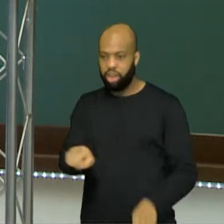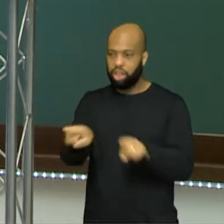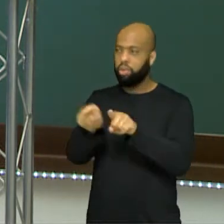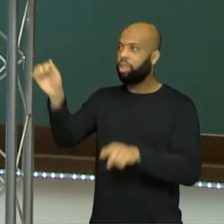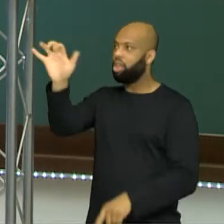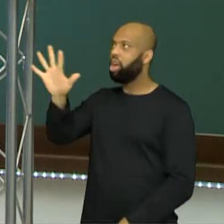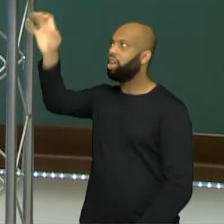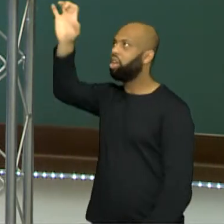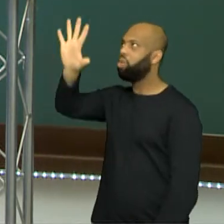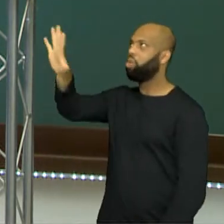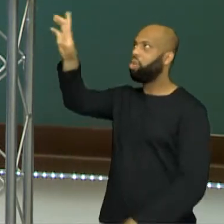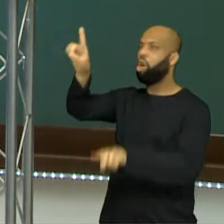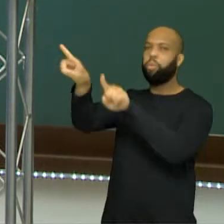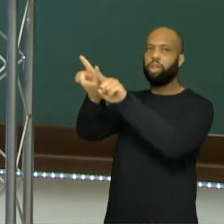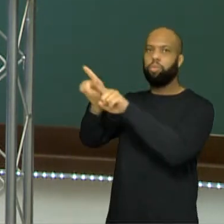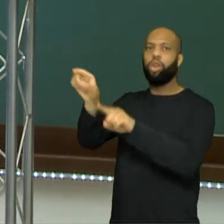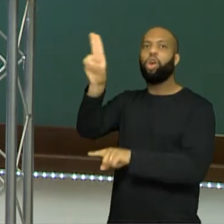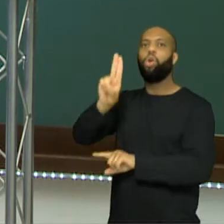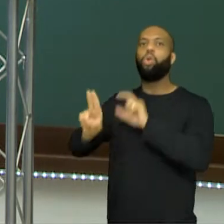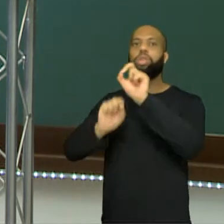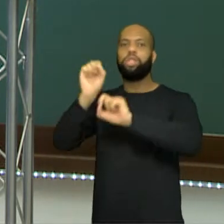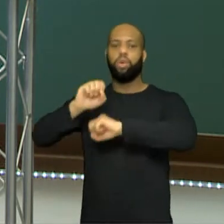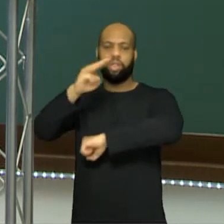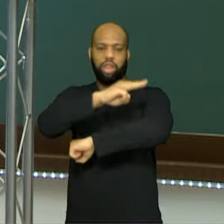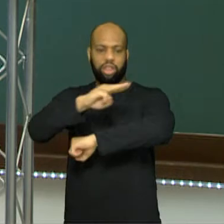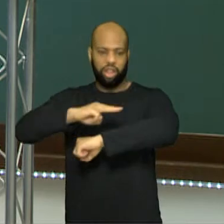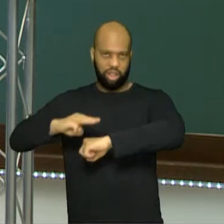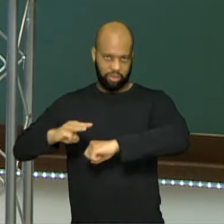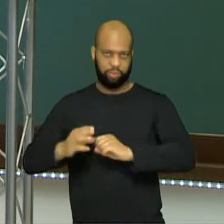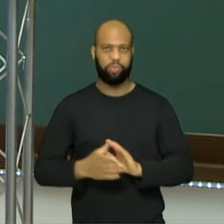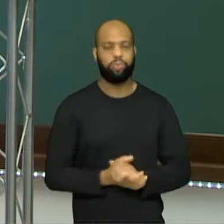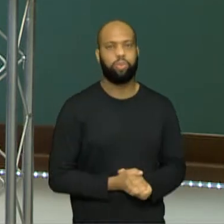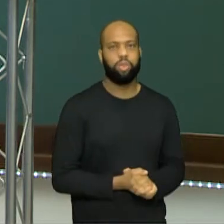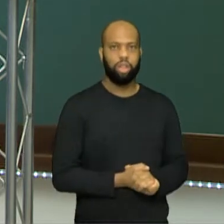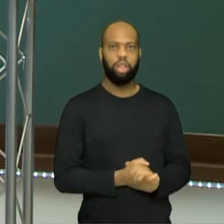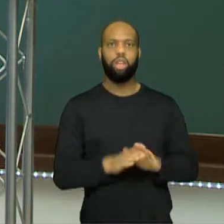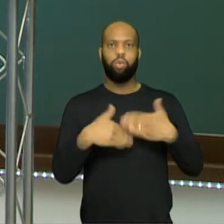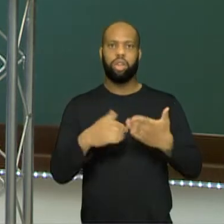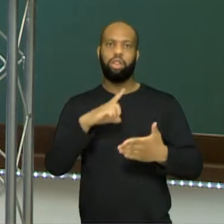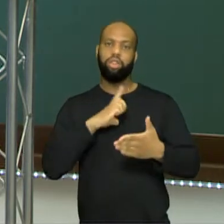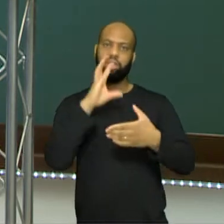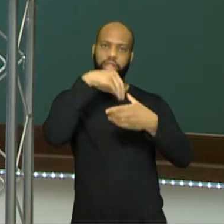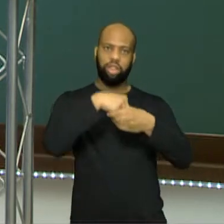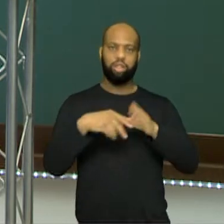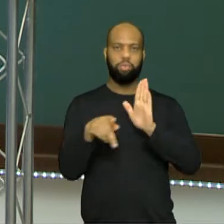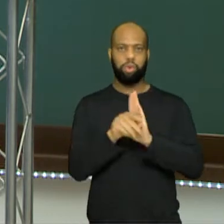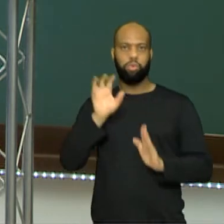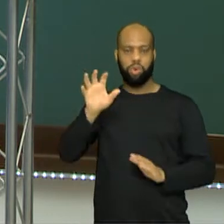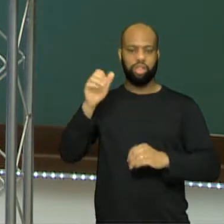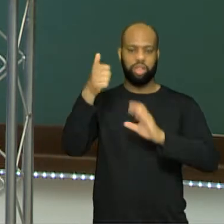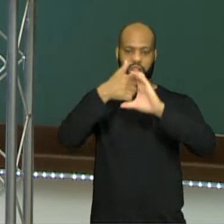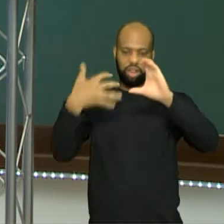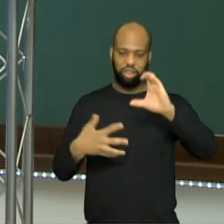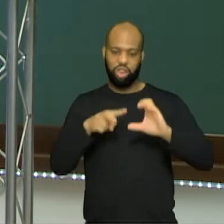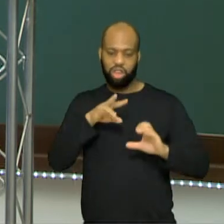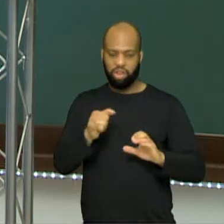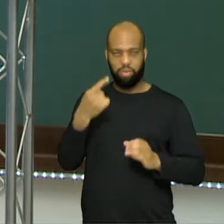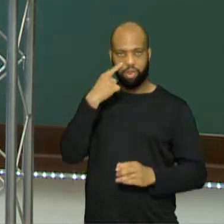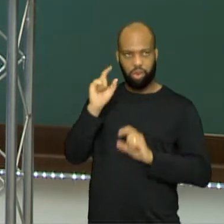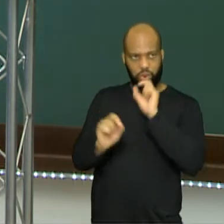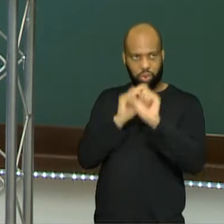Europa também, através do Mar Mediterrâneo, incluindo o Mar Negro. Dentro dessas características, vamos observar o